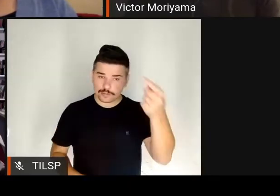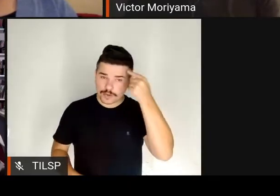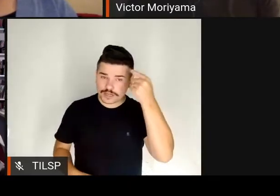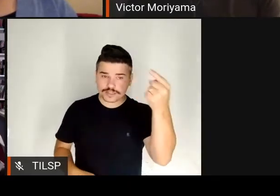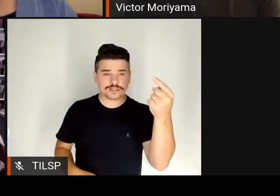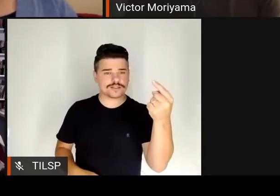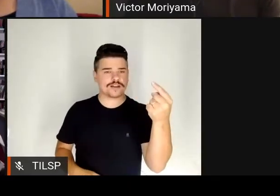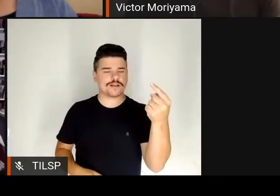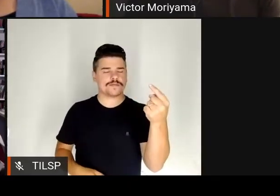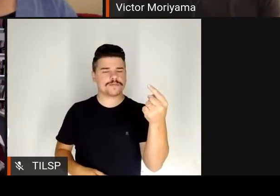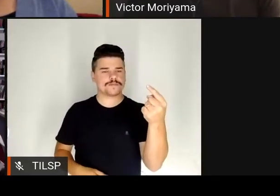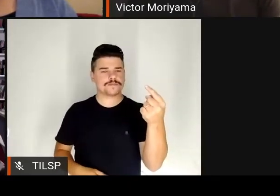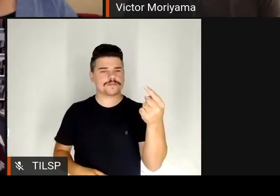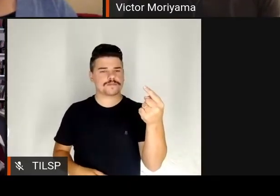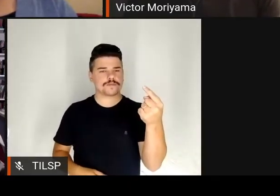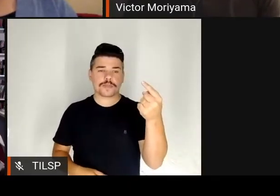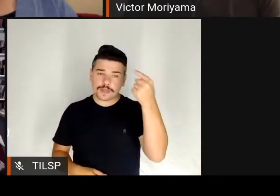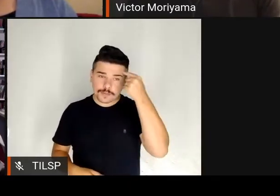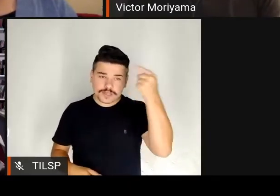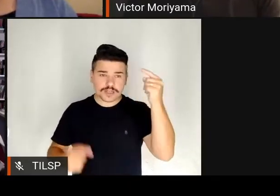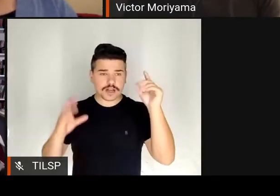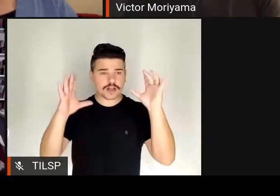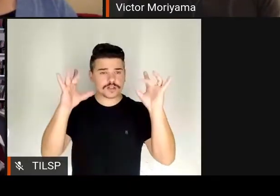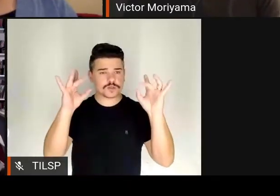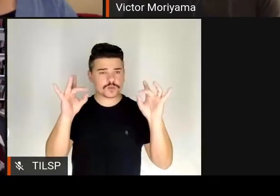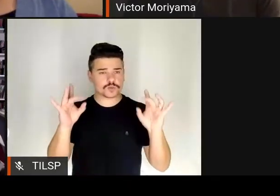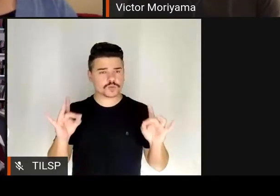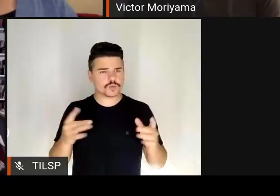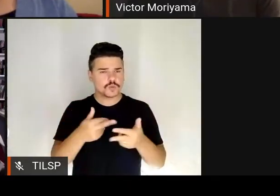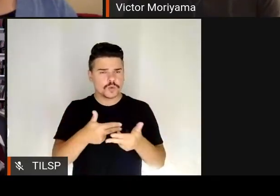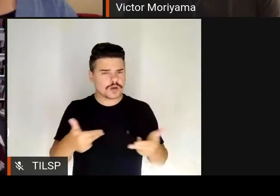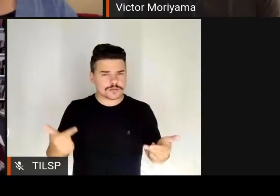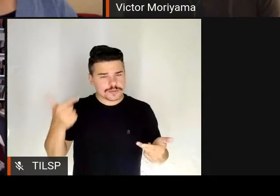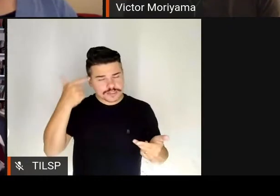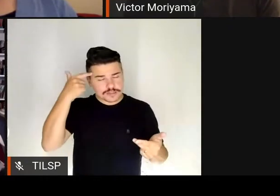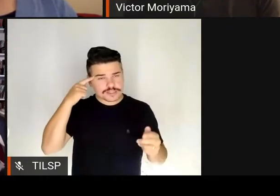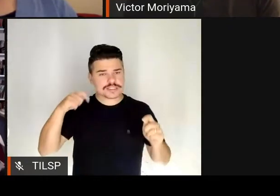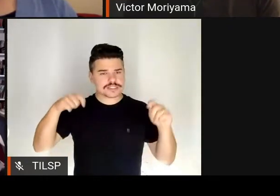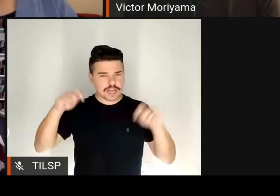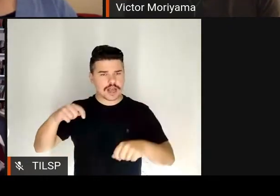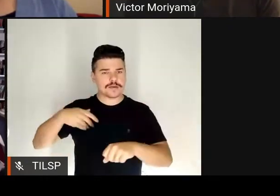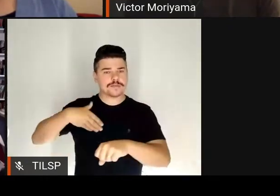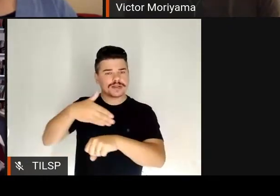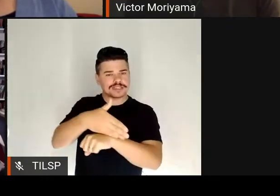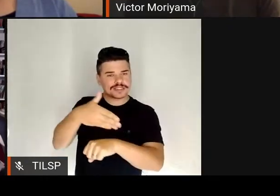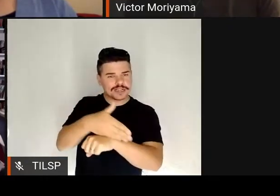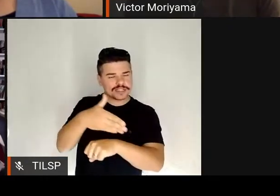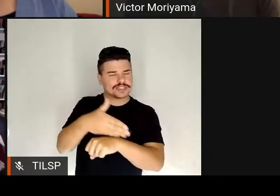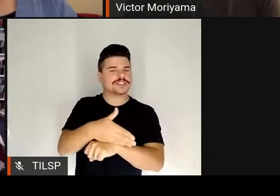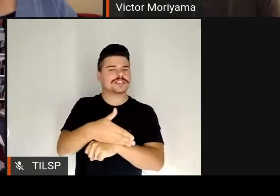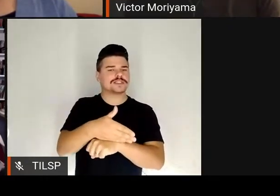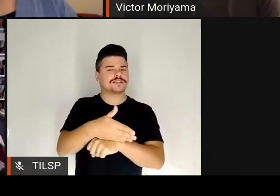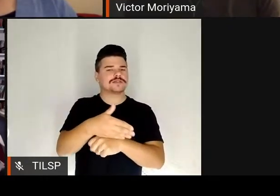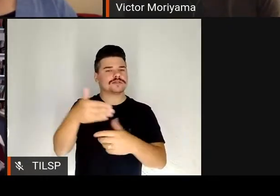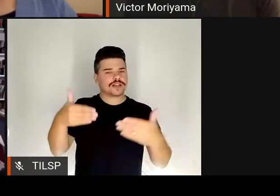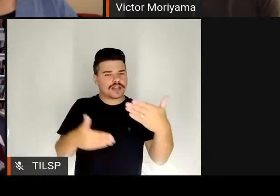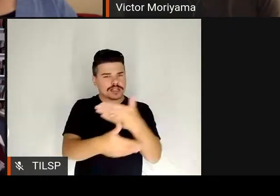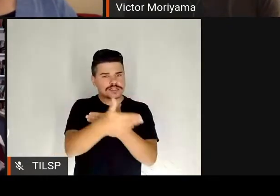que levantamos e abordamos, enfim, que estão presentes um pouco nesse aspecto, né, da